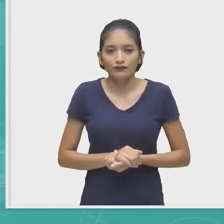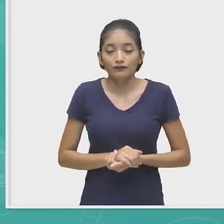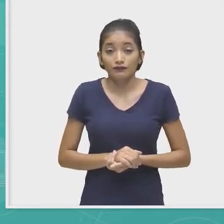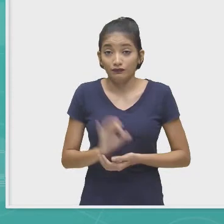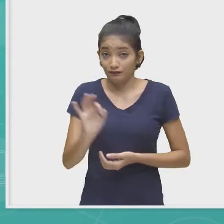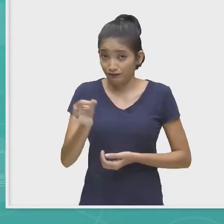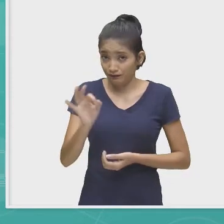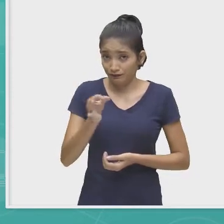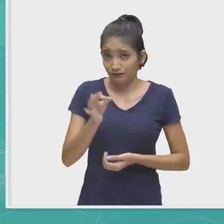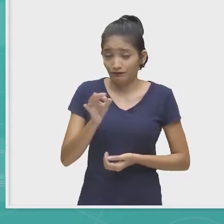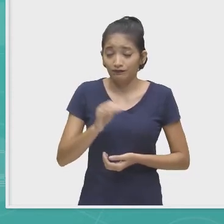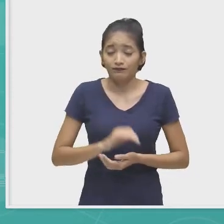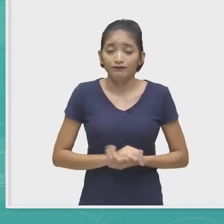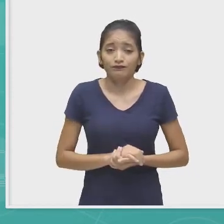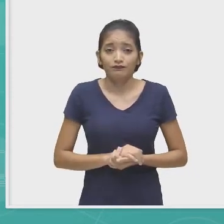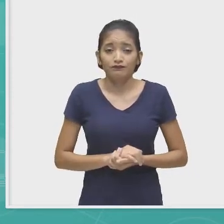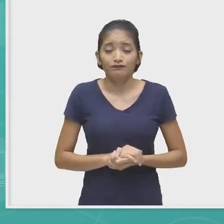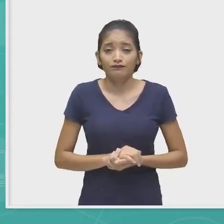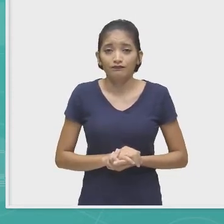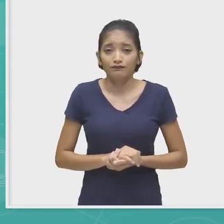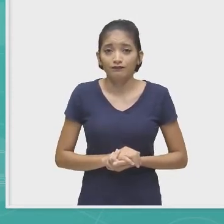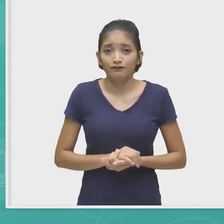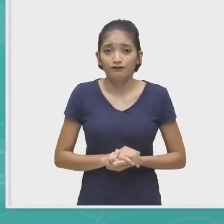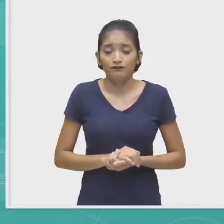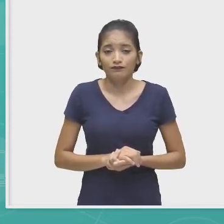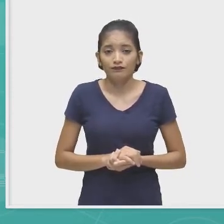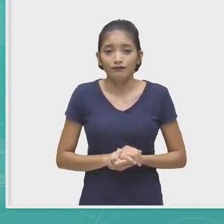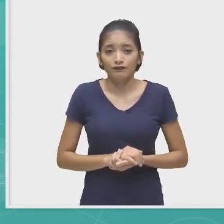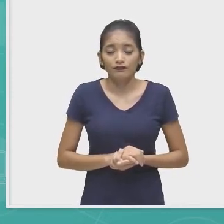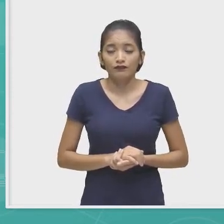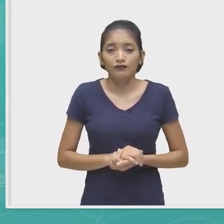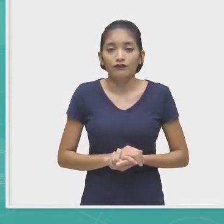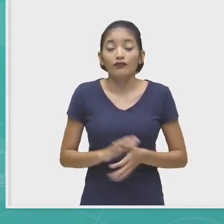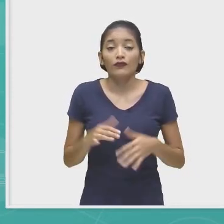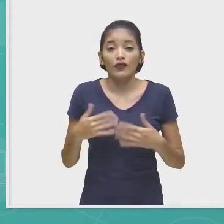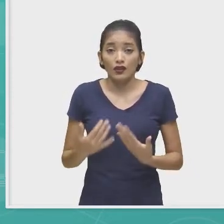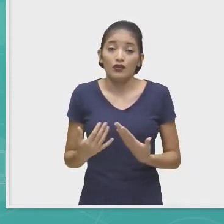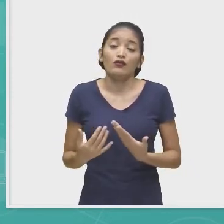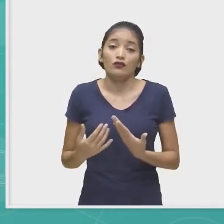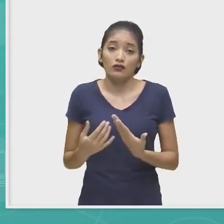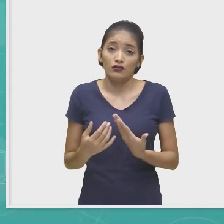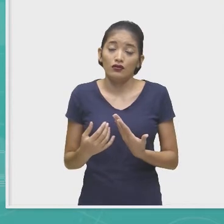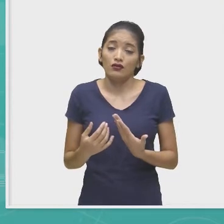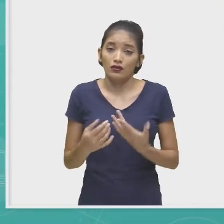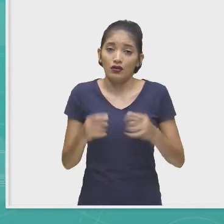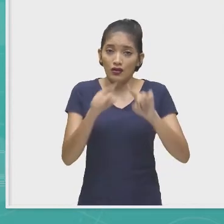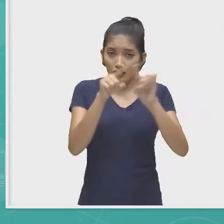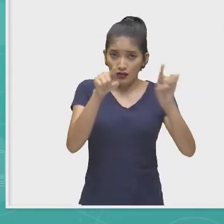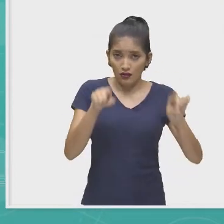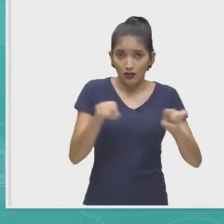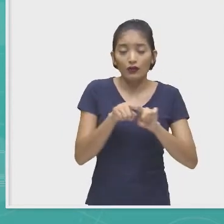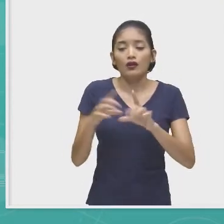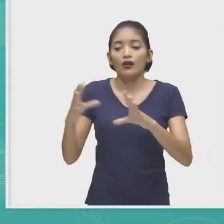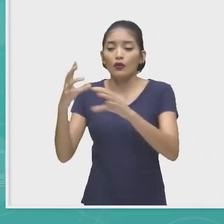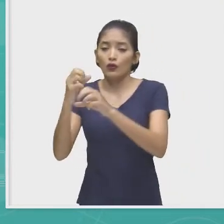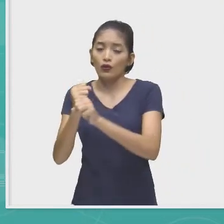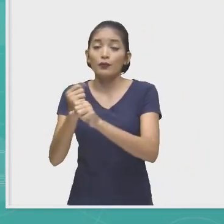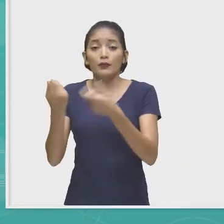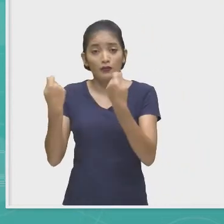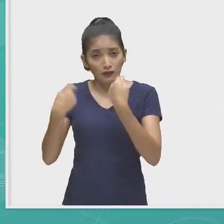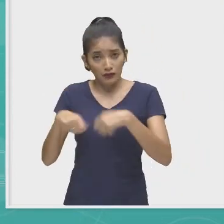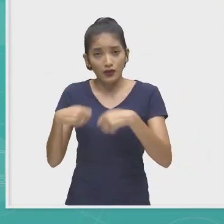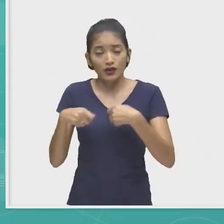Correto? Que no caso aí, ó, vai ser o total que eu preciso, né,